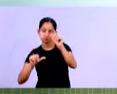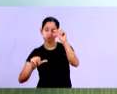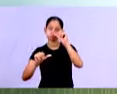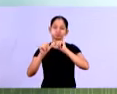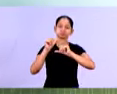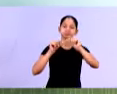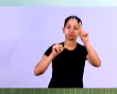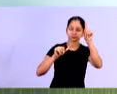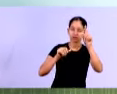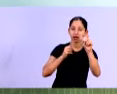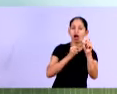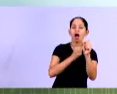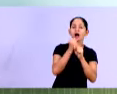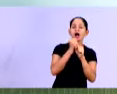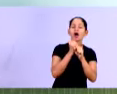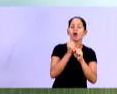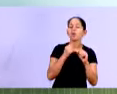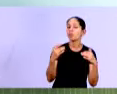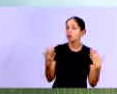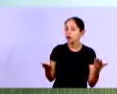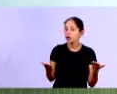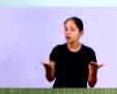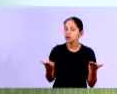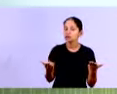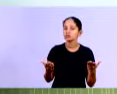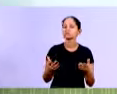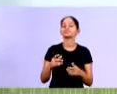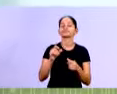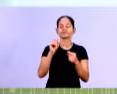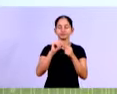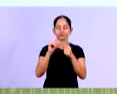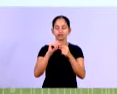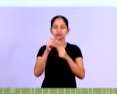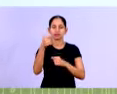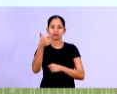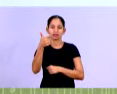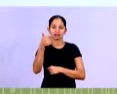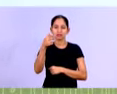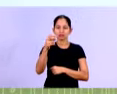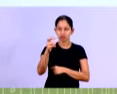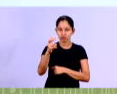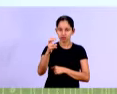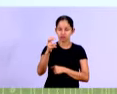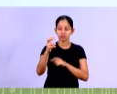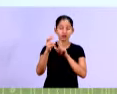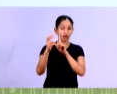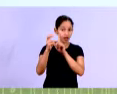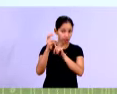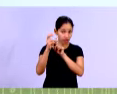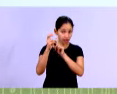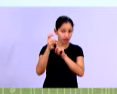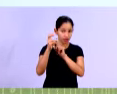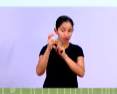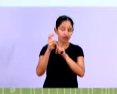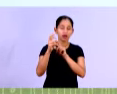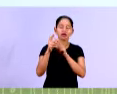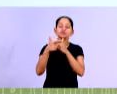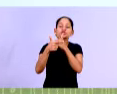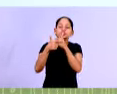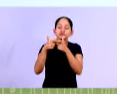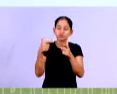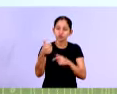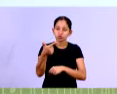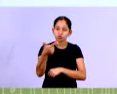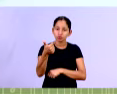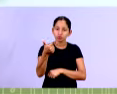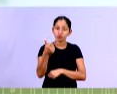que eu transformo 15 meses para ano? Eu vou dividir 15, ok? 15 dividido para 12.